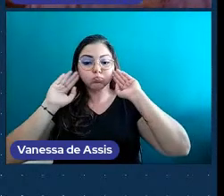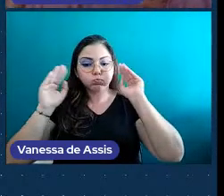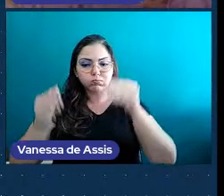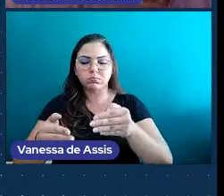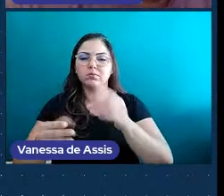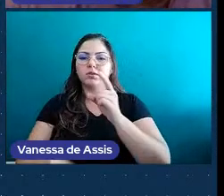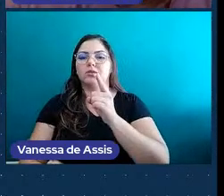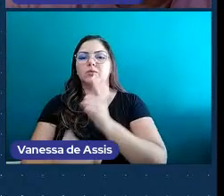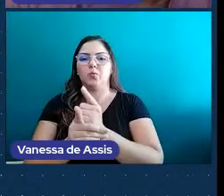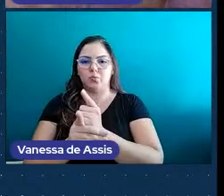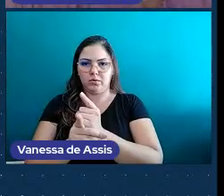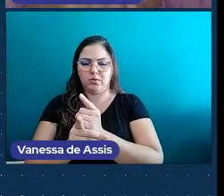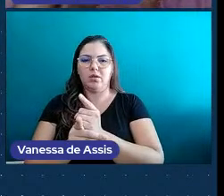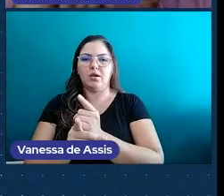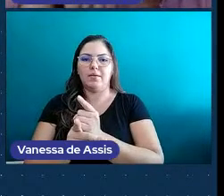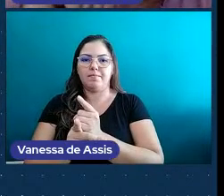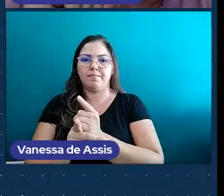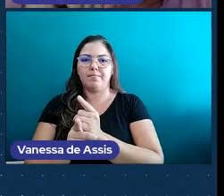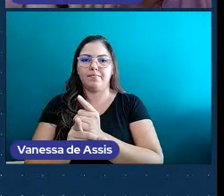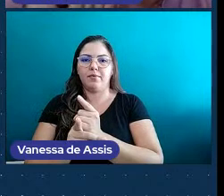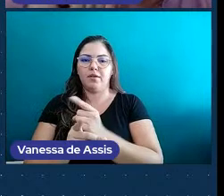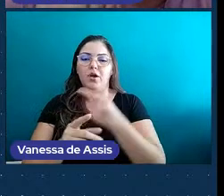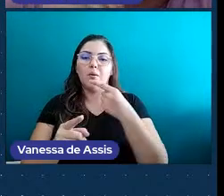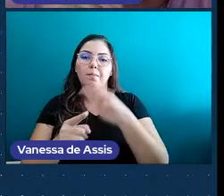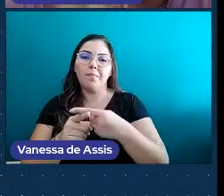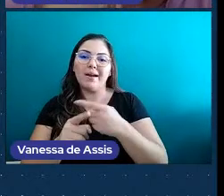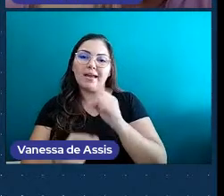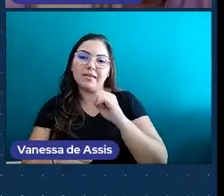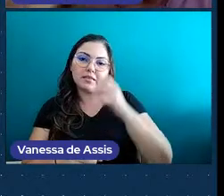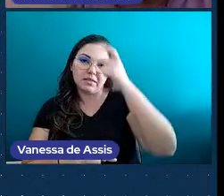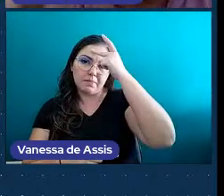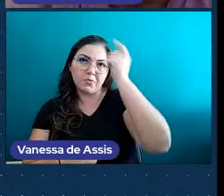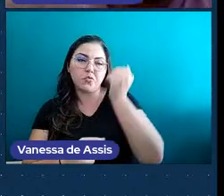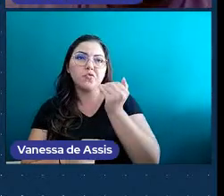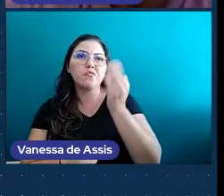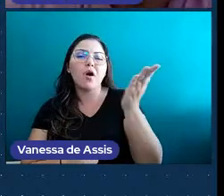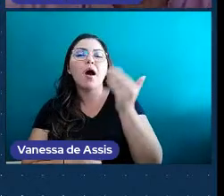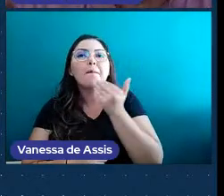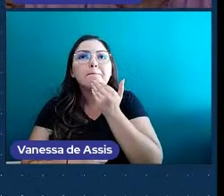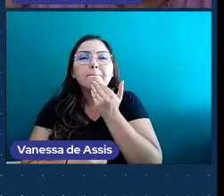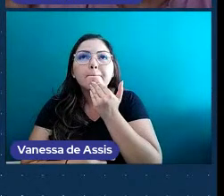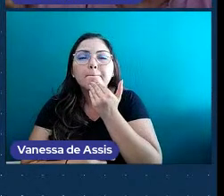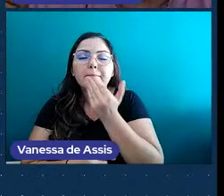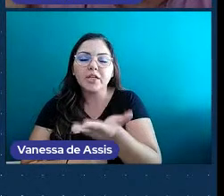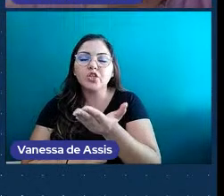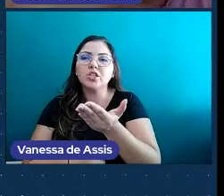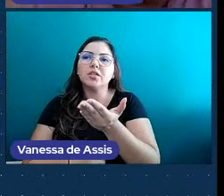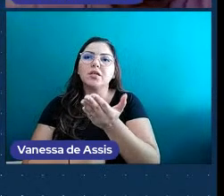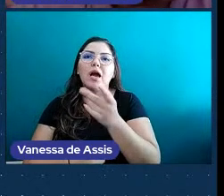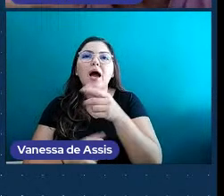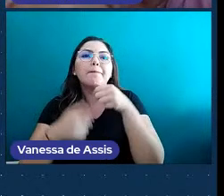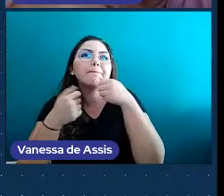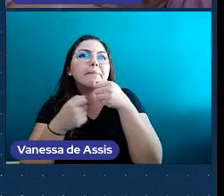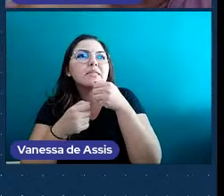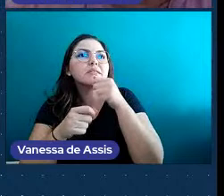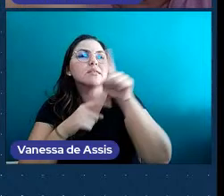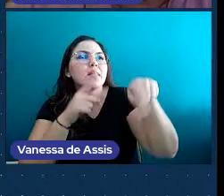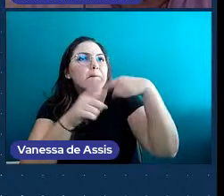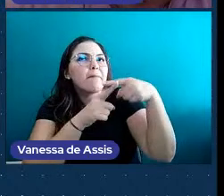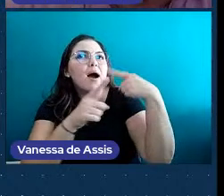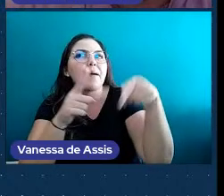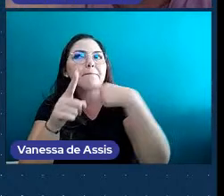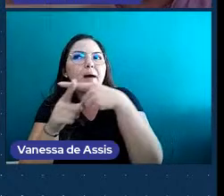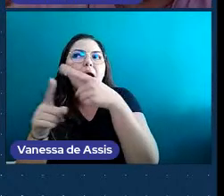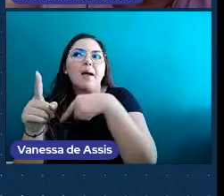coisa para além daquilo que você se propôs como objetivo, ao defender a sua pesquisa, digamos, numa situação